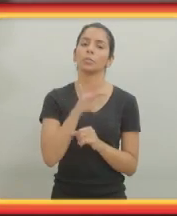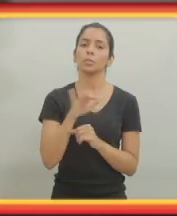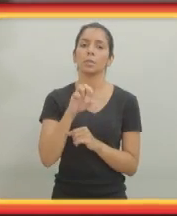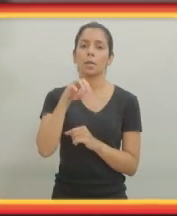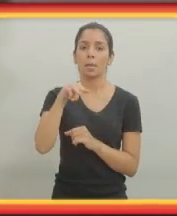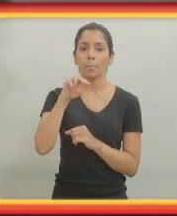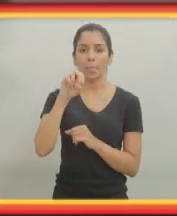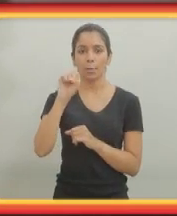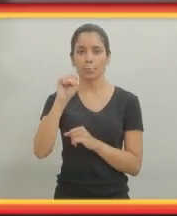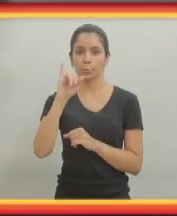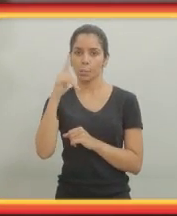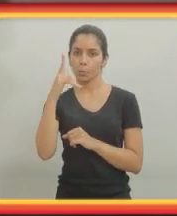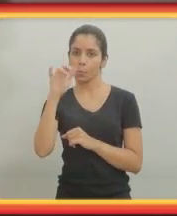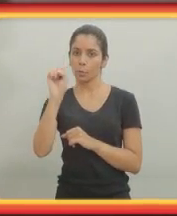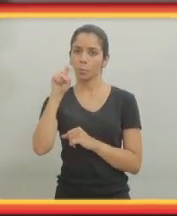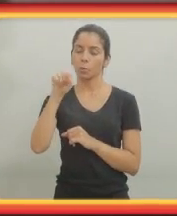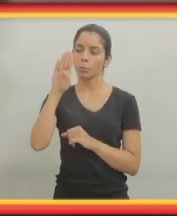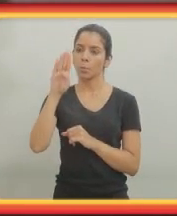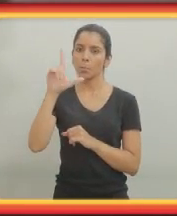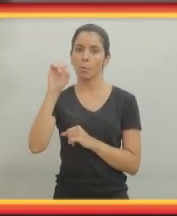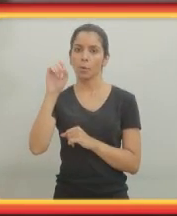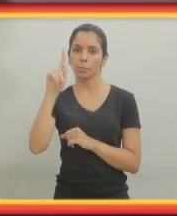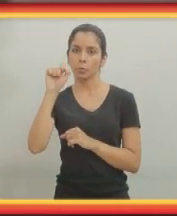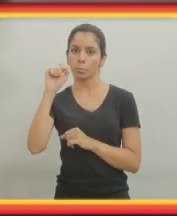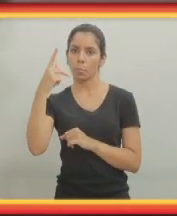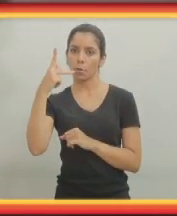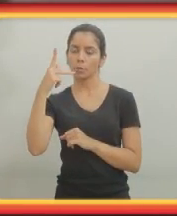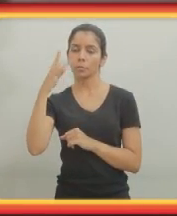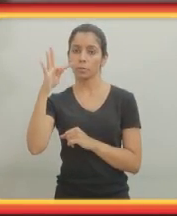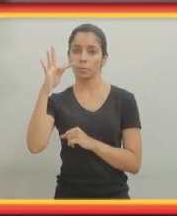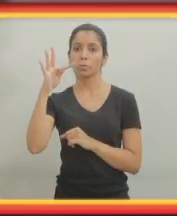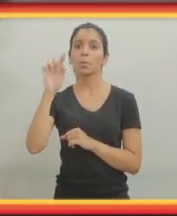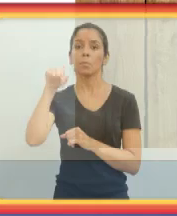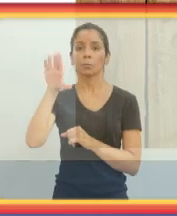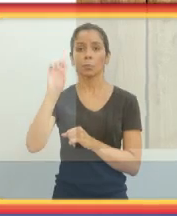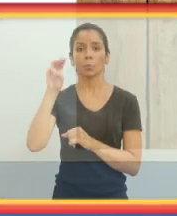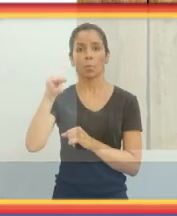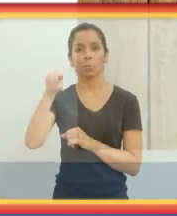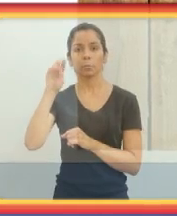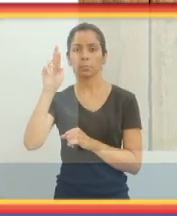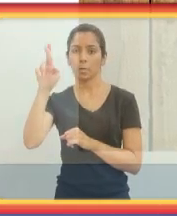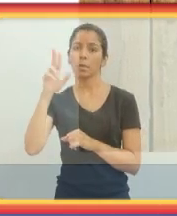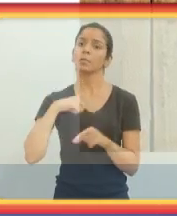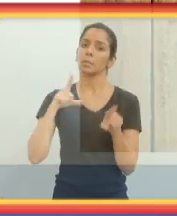O grupo principal, a página de entrada, você pode digitar